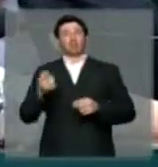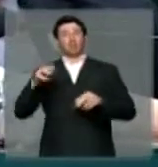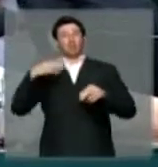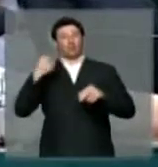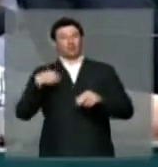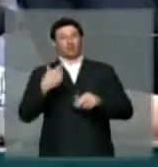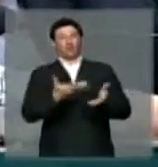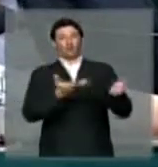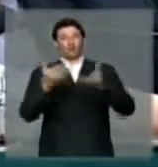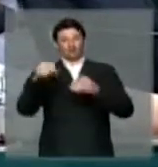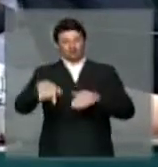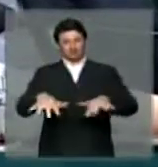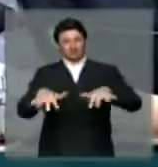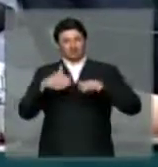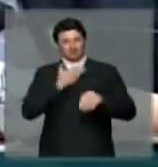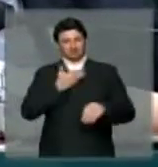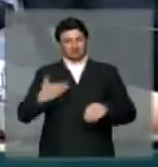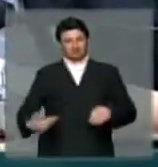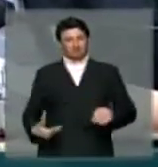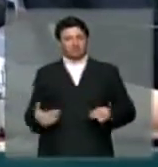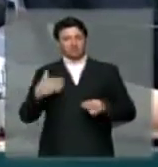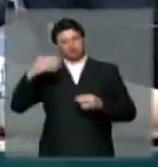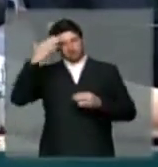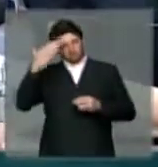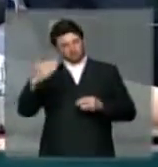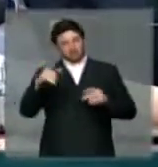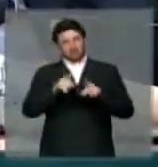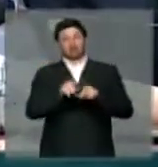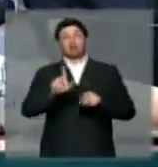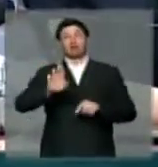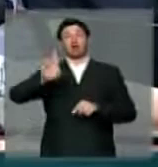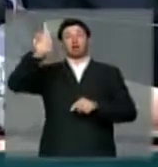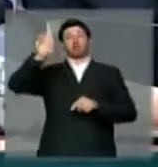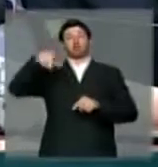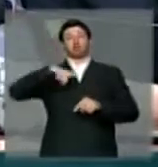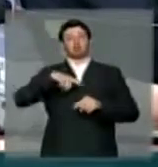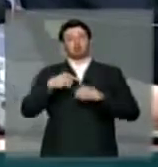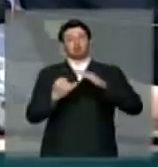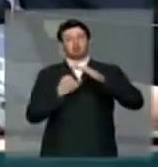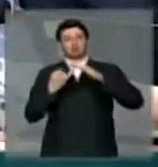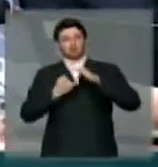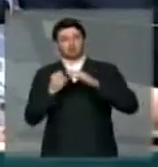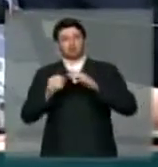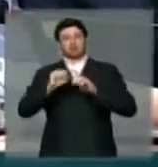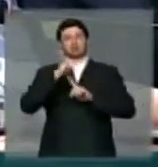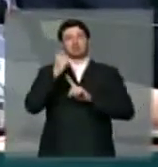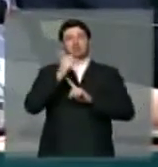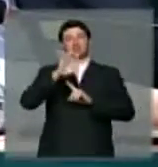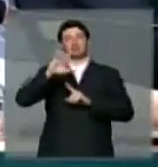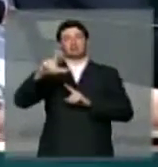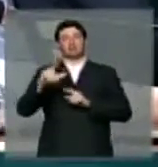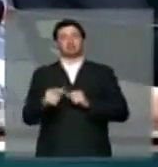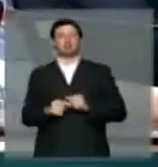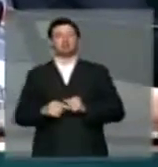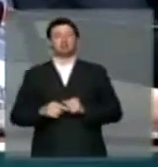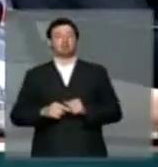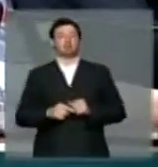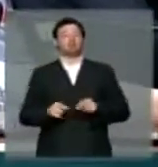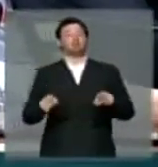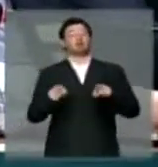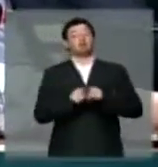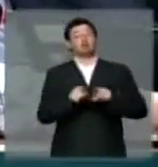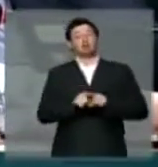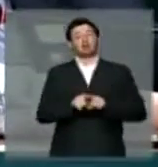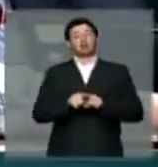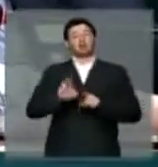a essa audiência pública. Quero agradecer aos representantes das entidades da sociedade civil presentes à mesa e os